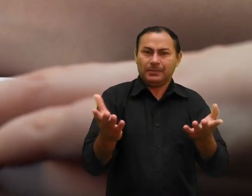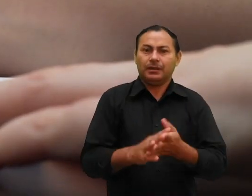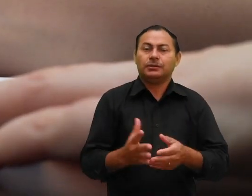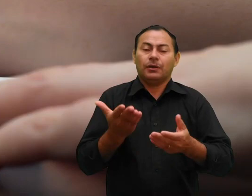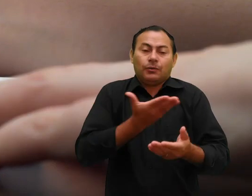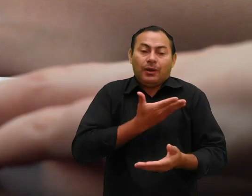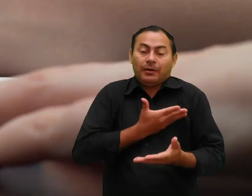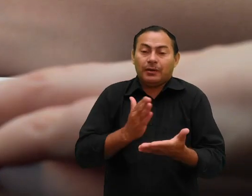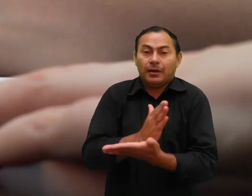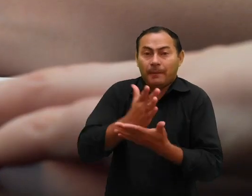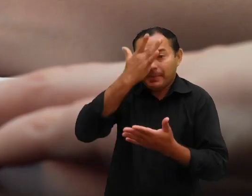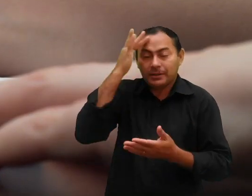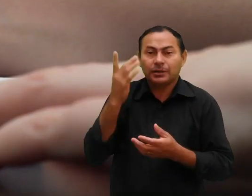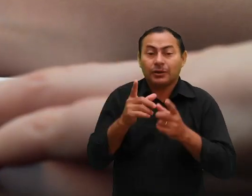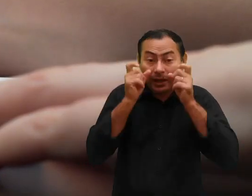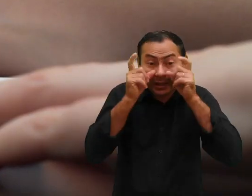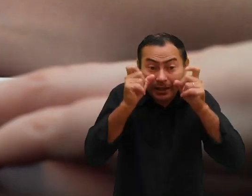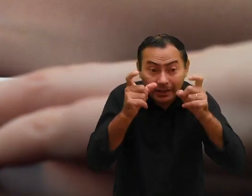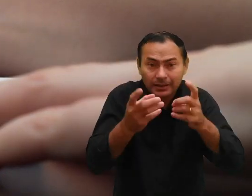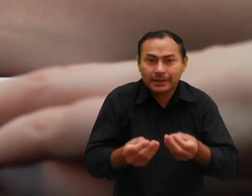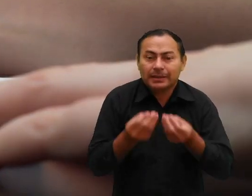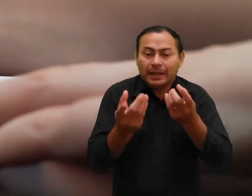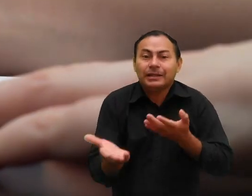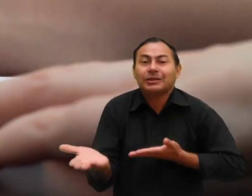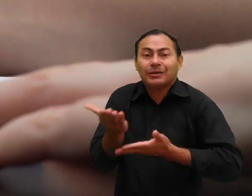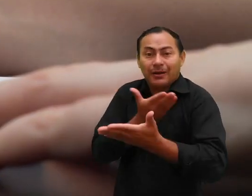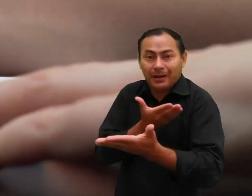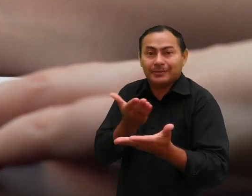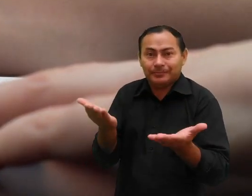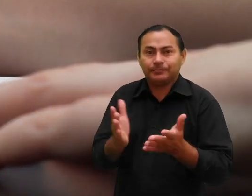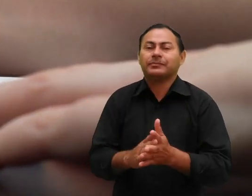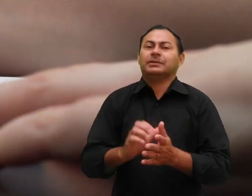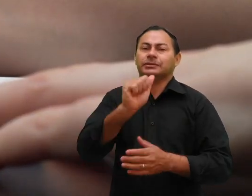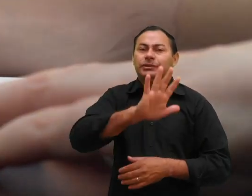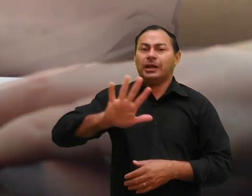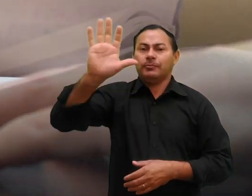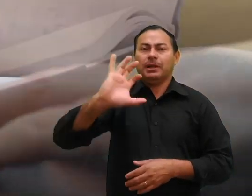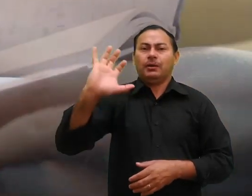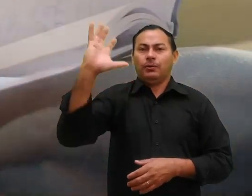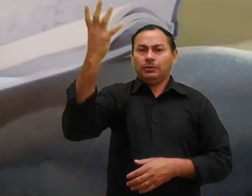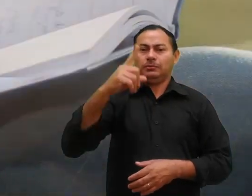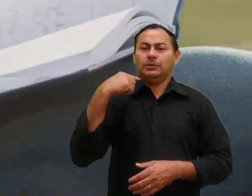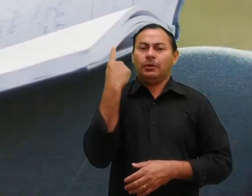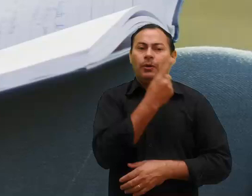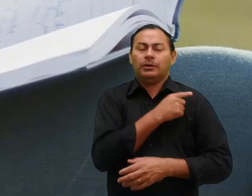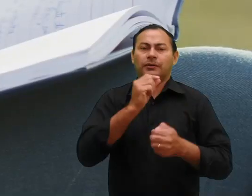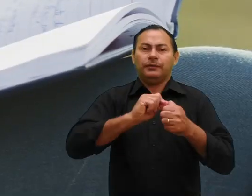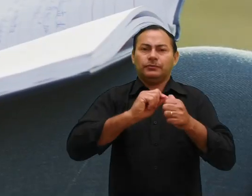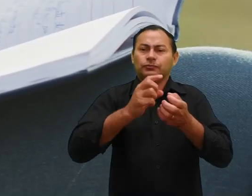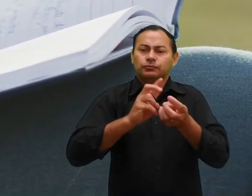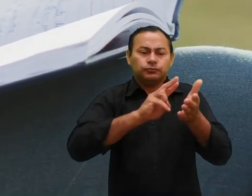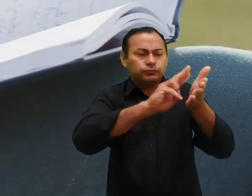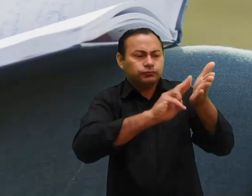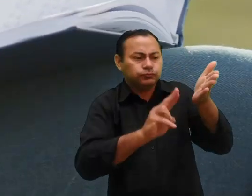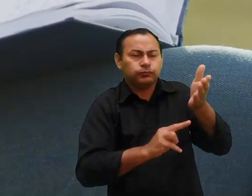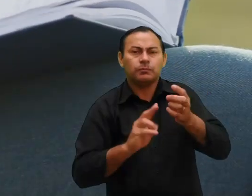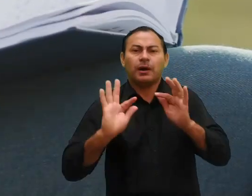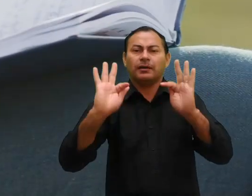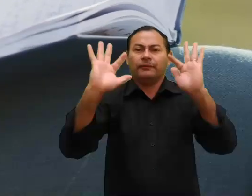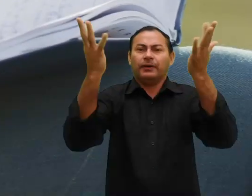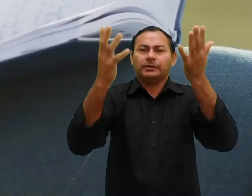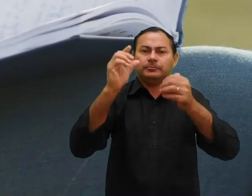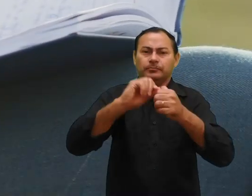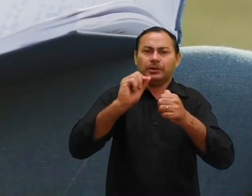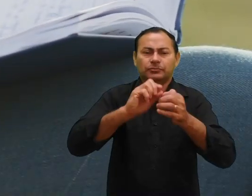cultiva amizades com certas pessoas por causa do que elas podem dar em troca? Geralmente isso acontece quando montamos uma lista de convidados para uma